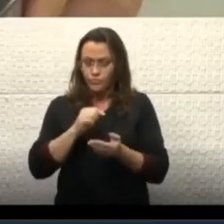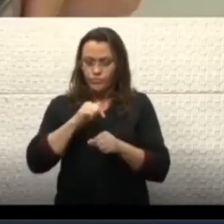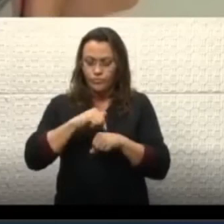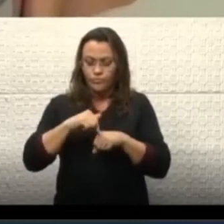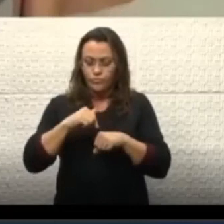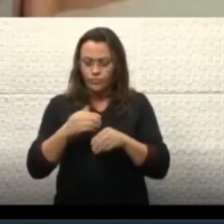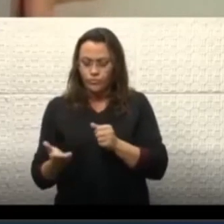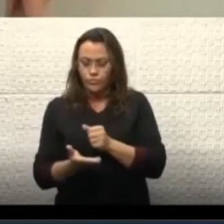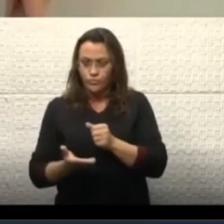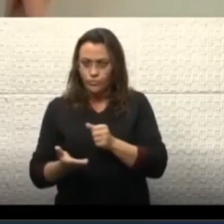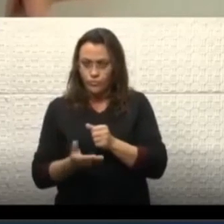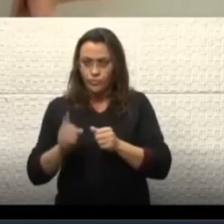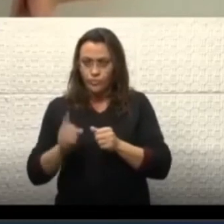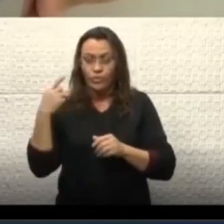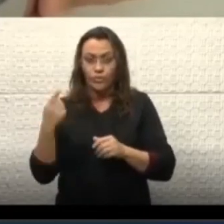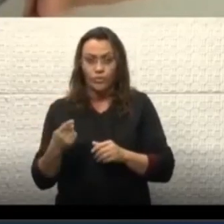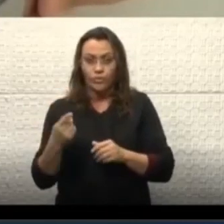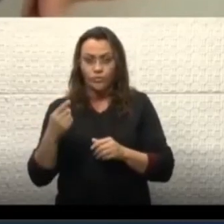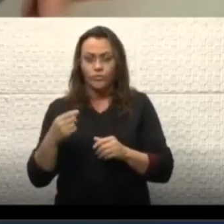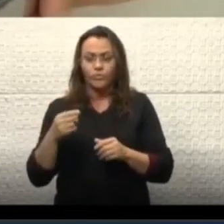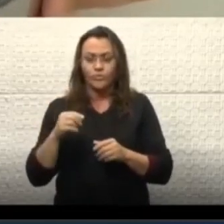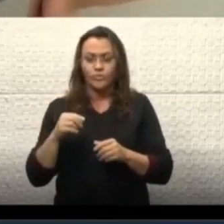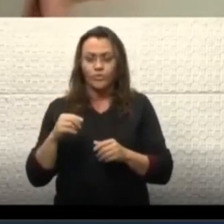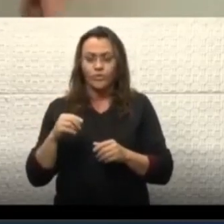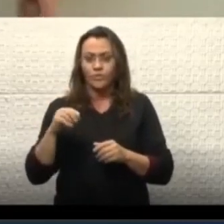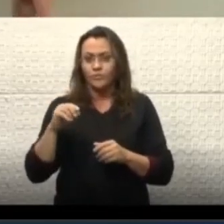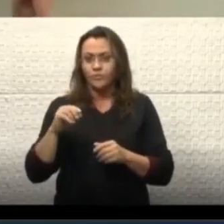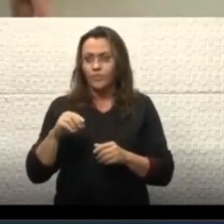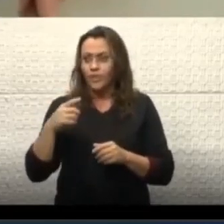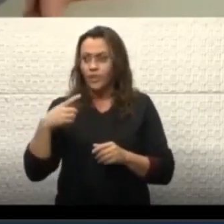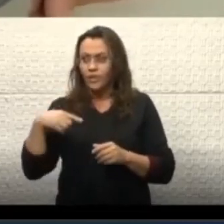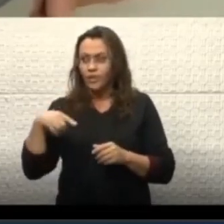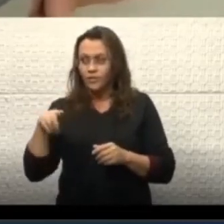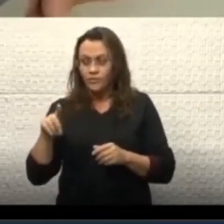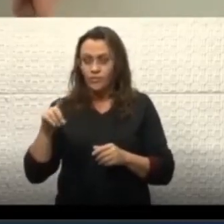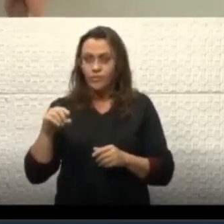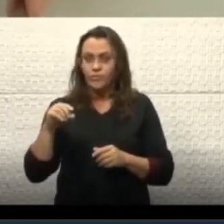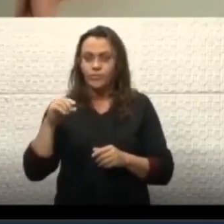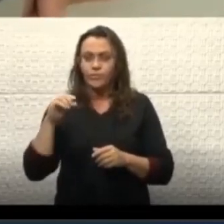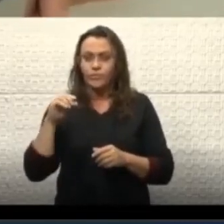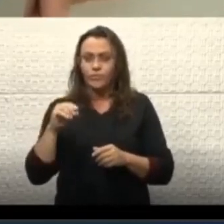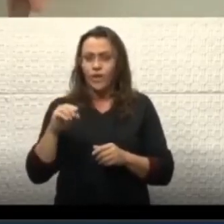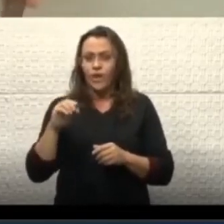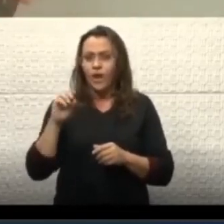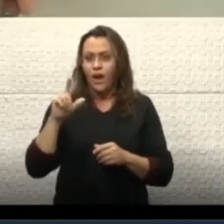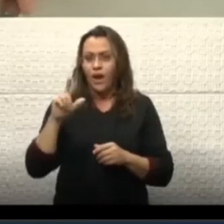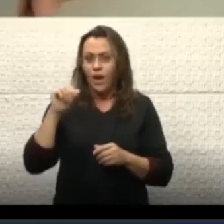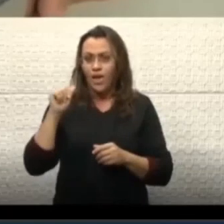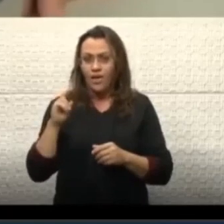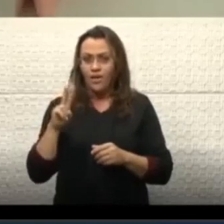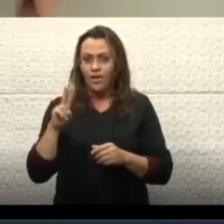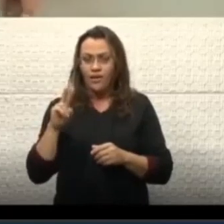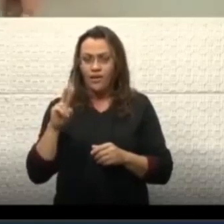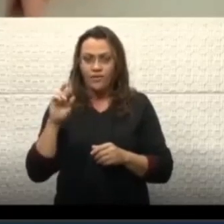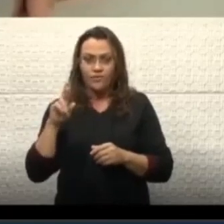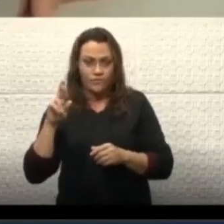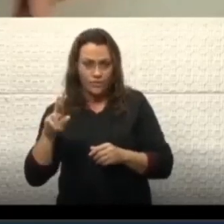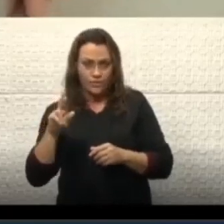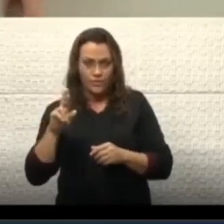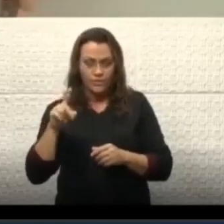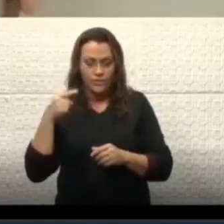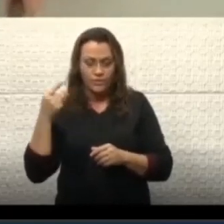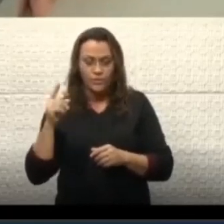E depois nós vamos lavar essa peneira para um outro becker, porque esse lavado é que nós vamos utilizar para fazer a